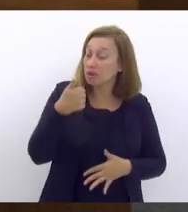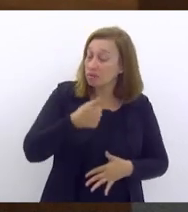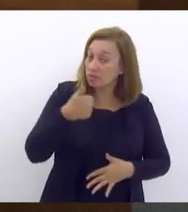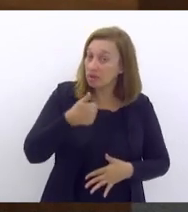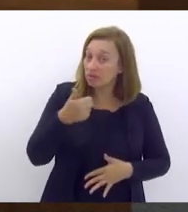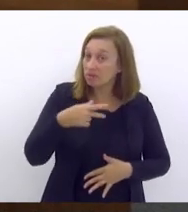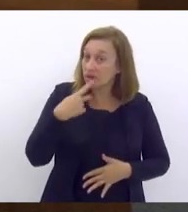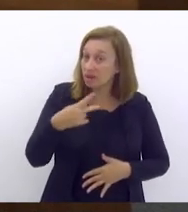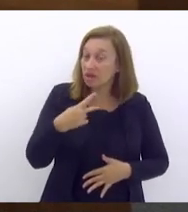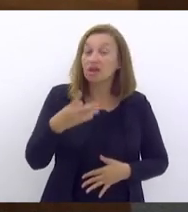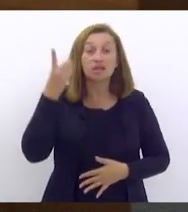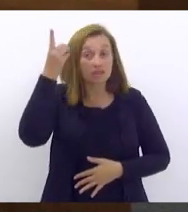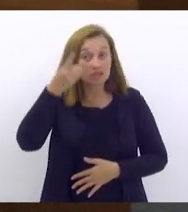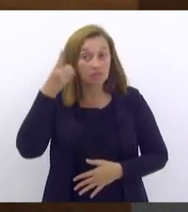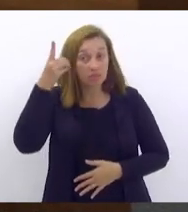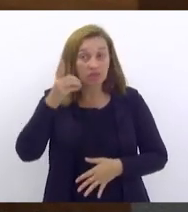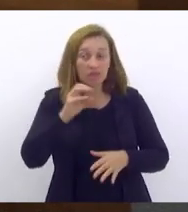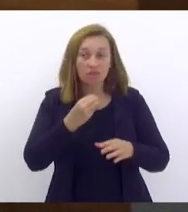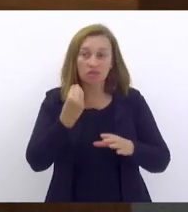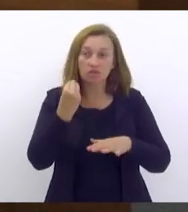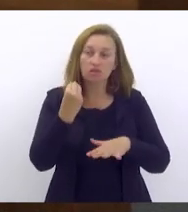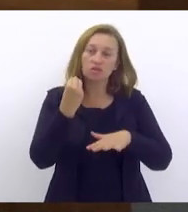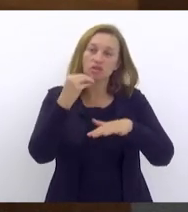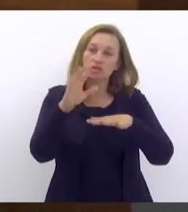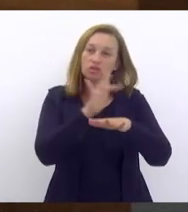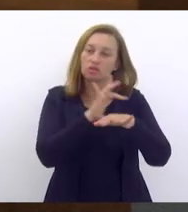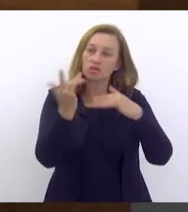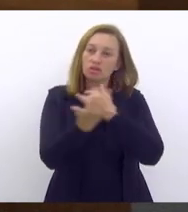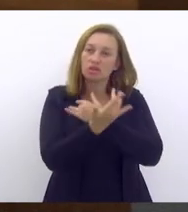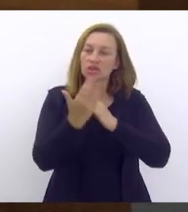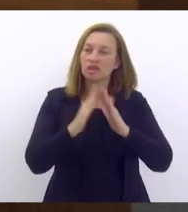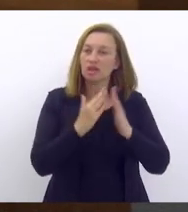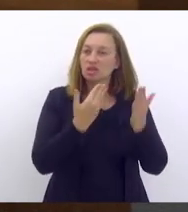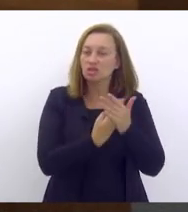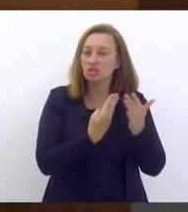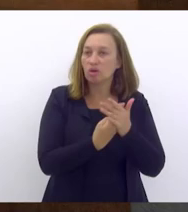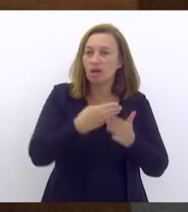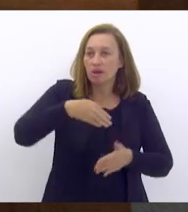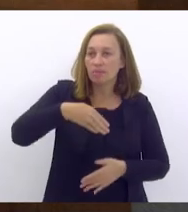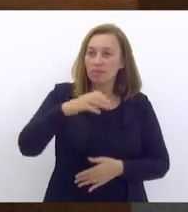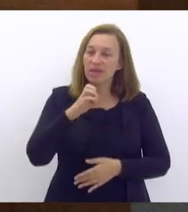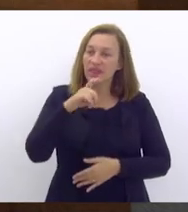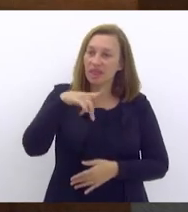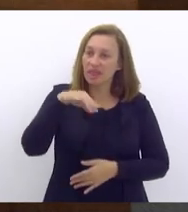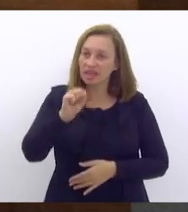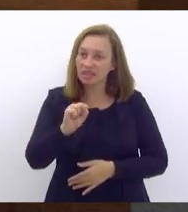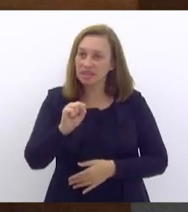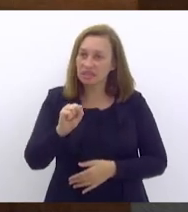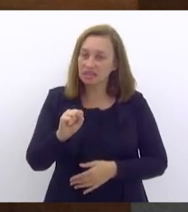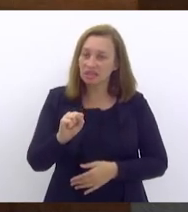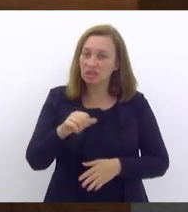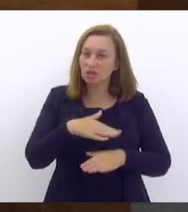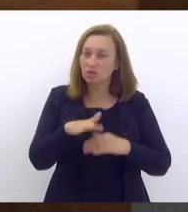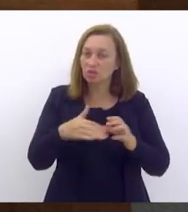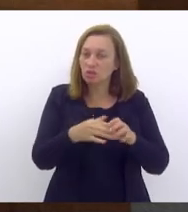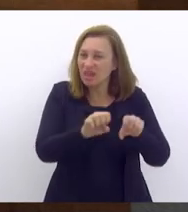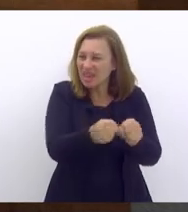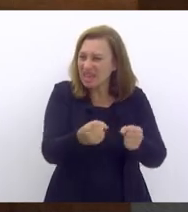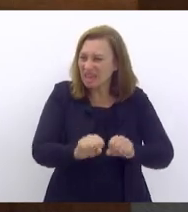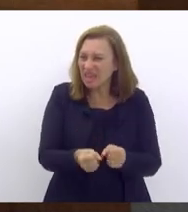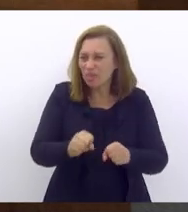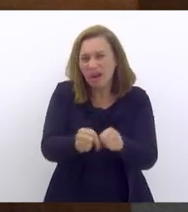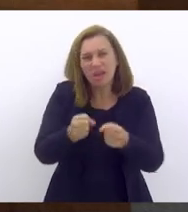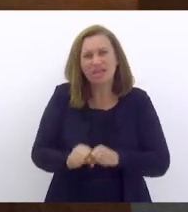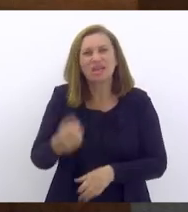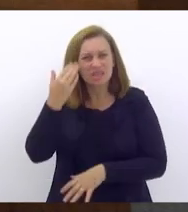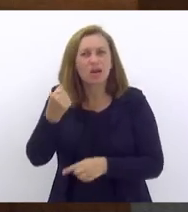queria destacar é isso, que o deputado botou na rede dele a escola Menezes Vieira, deputado Ana Lopes, é toda quebrada. Sabe por que ela está